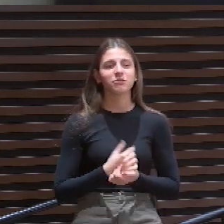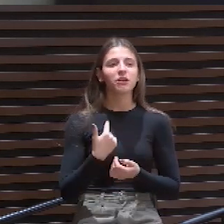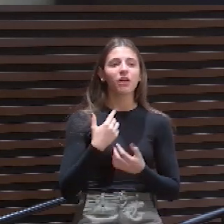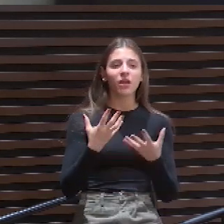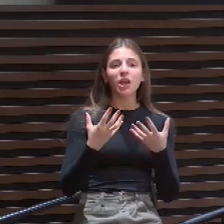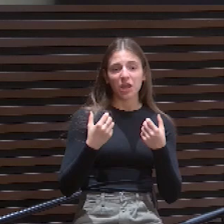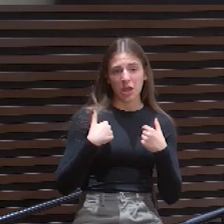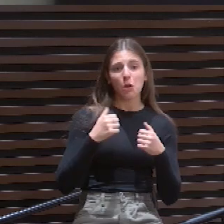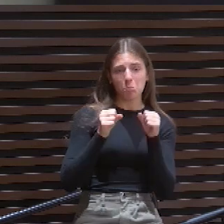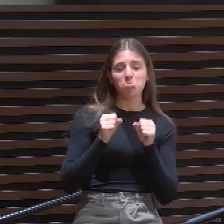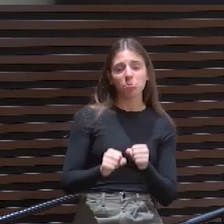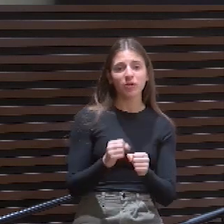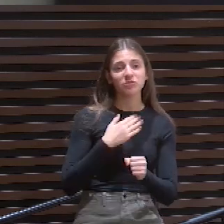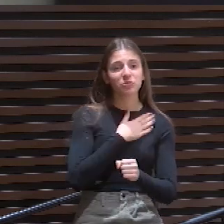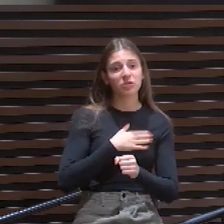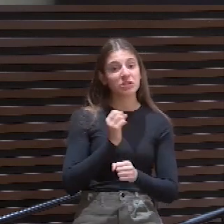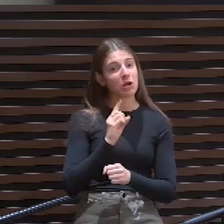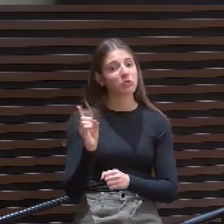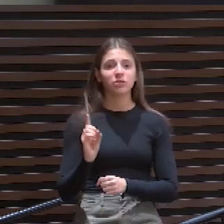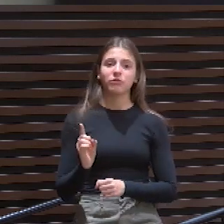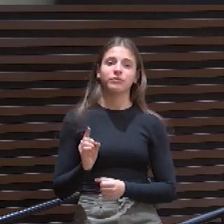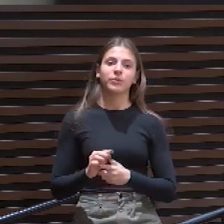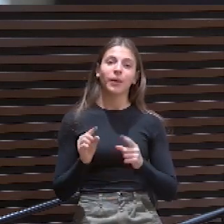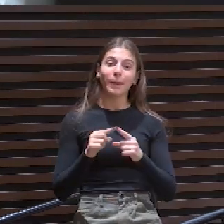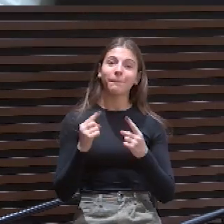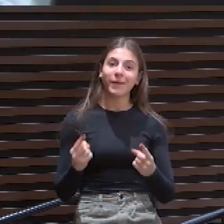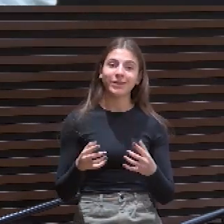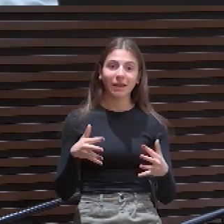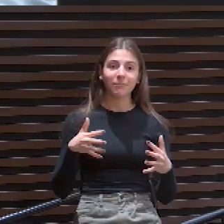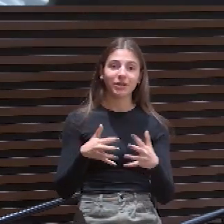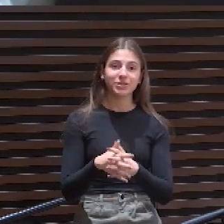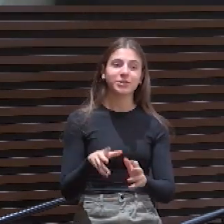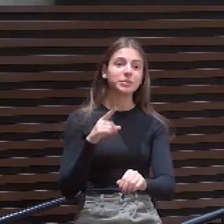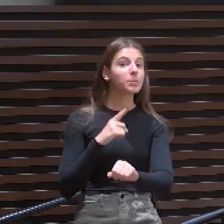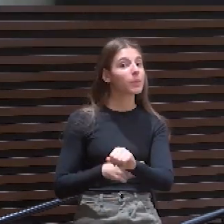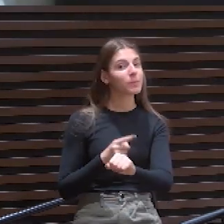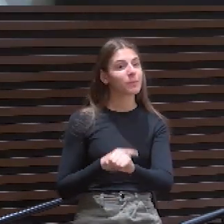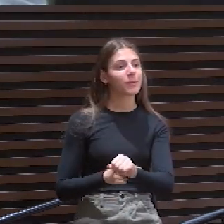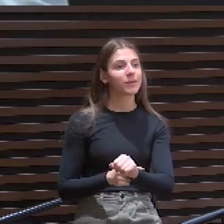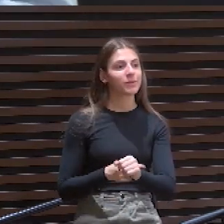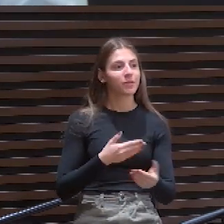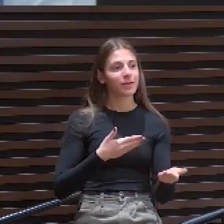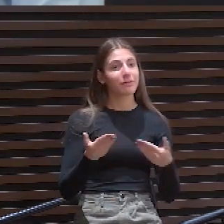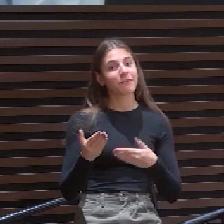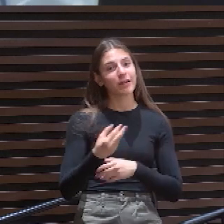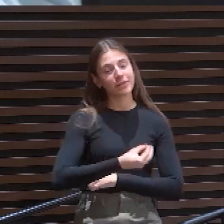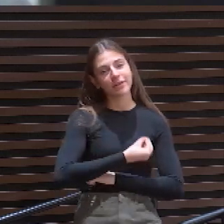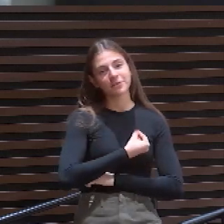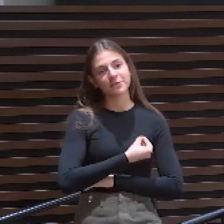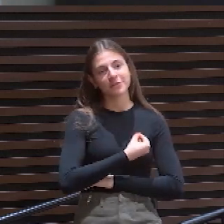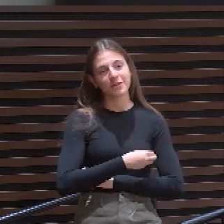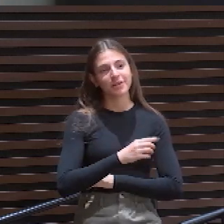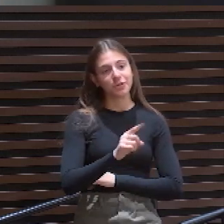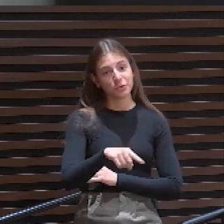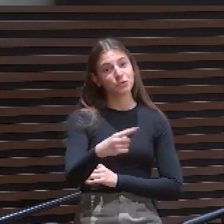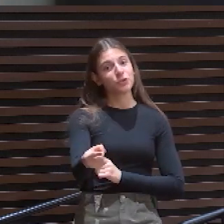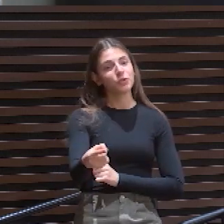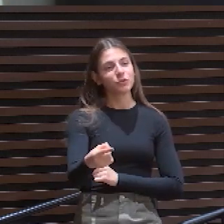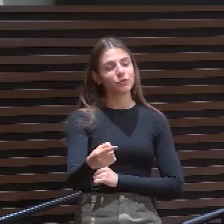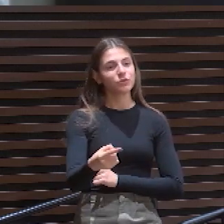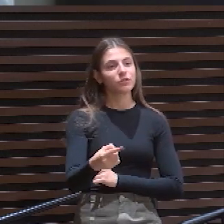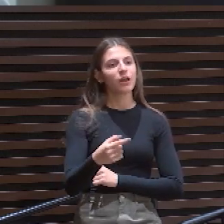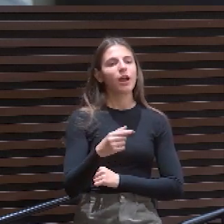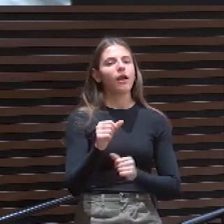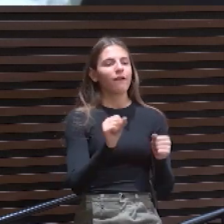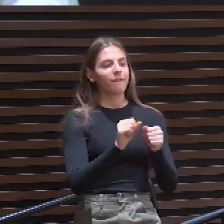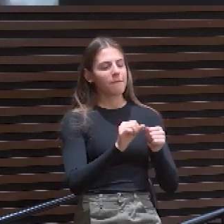de um vestido e usá-lo ou não. Agora, a partir daí, a gente levar isso para a vida dos outros, isso está certo que ele fez, isso está errado. Nossa, olha